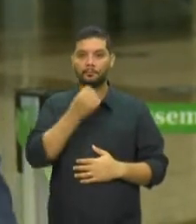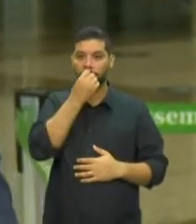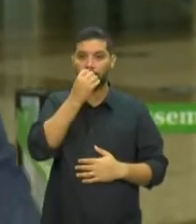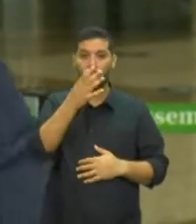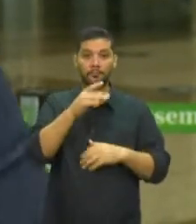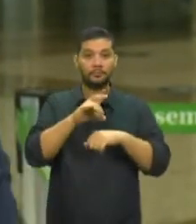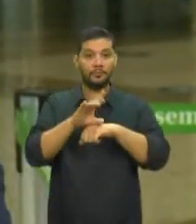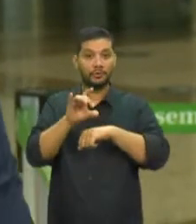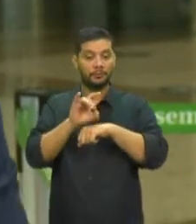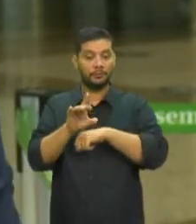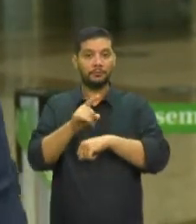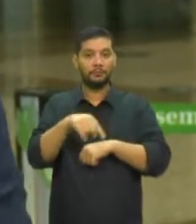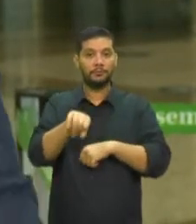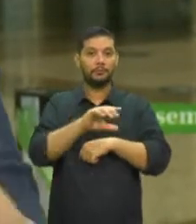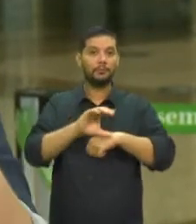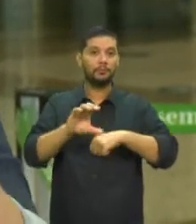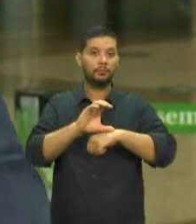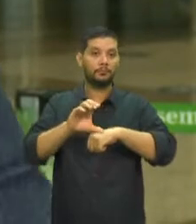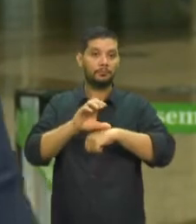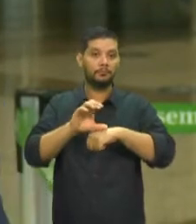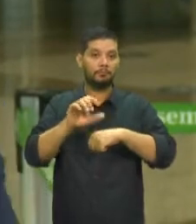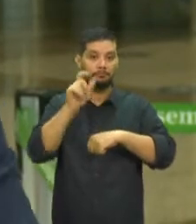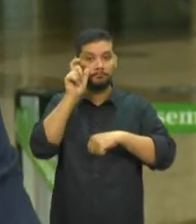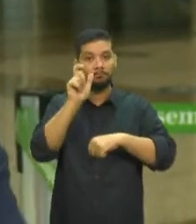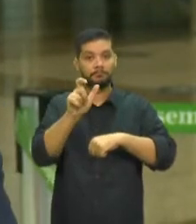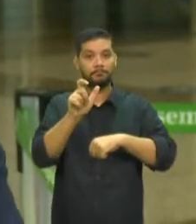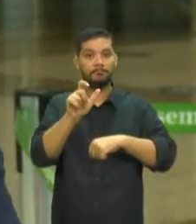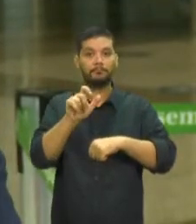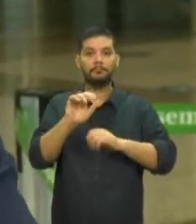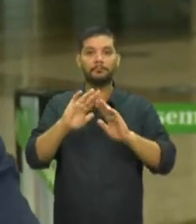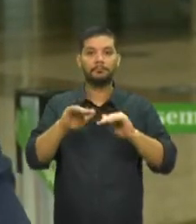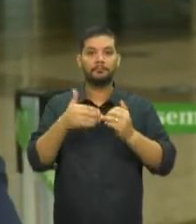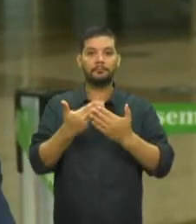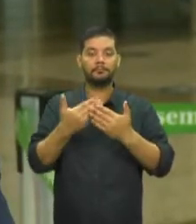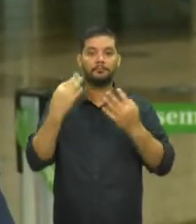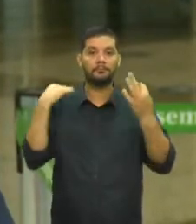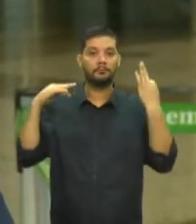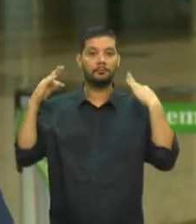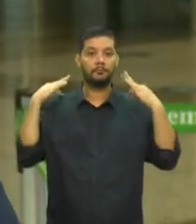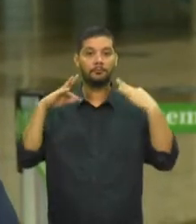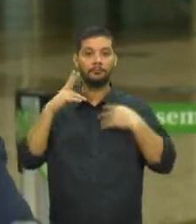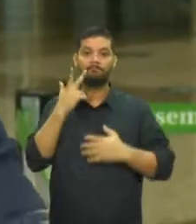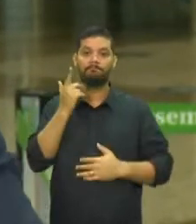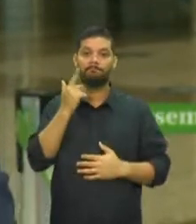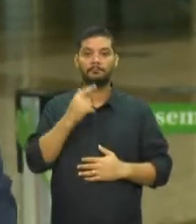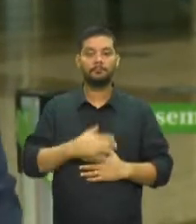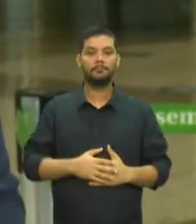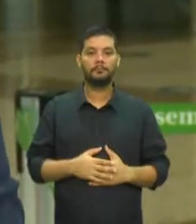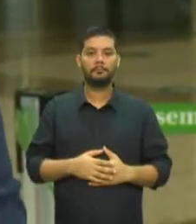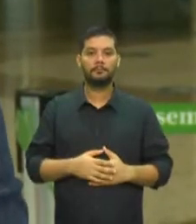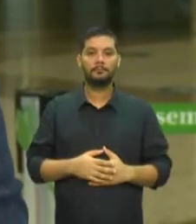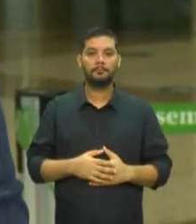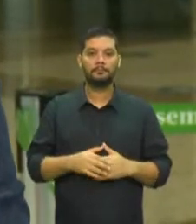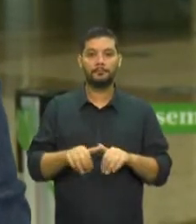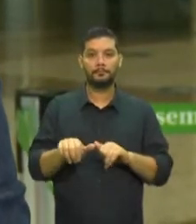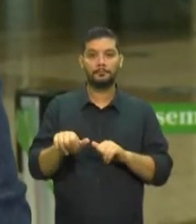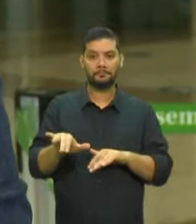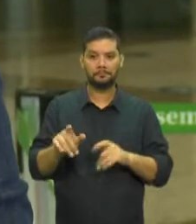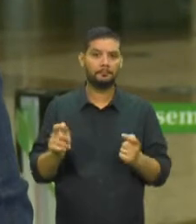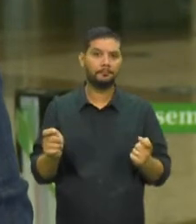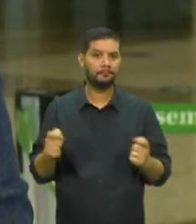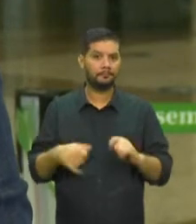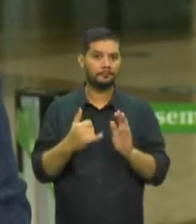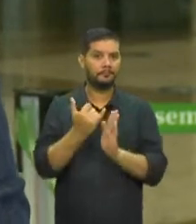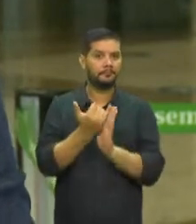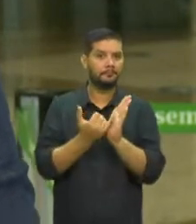de cursos que estão sendo ofertados pela Escola de Turismo aqui de Fortaleza. Em setembro dá tempo ainda se inscrever,